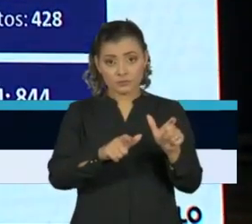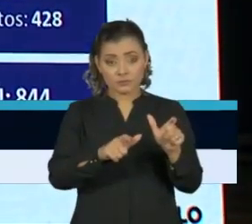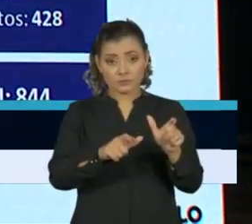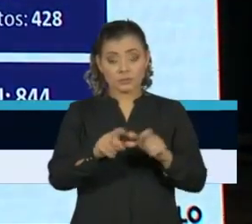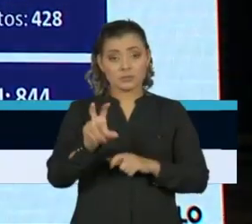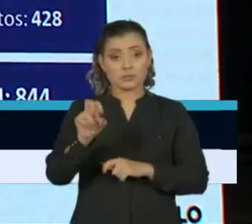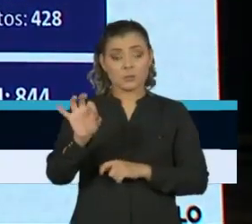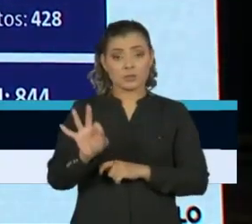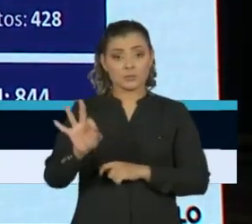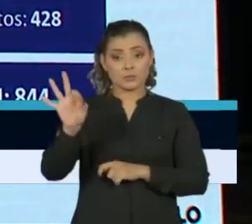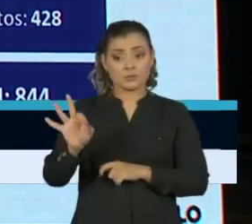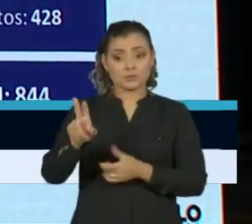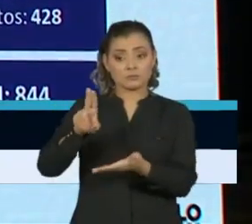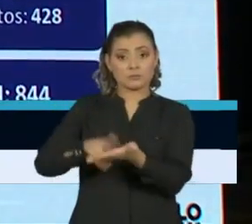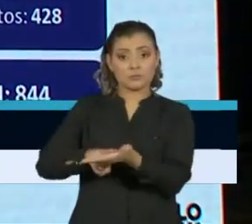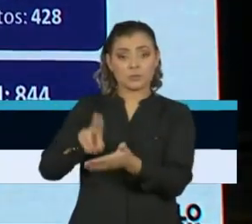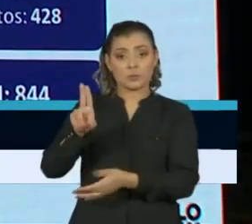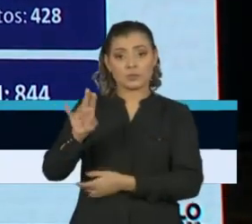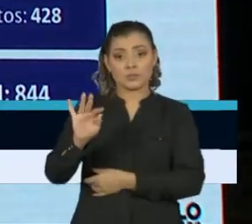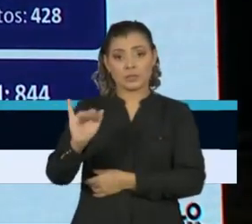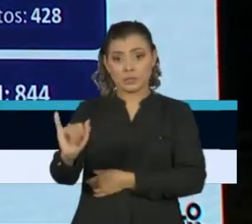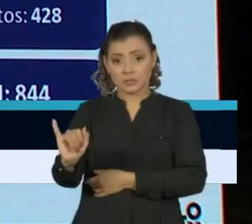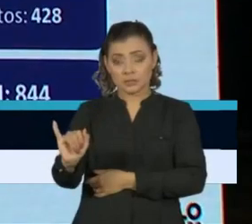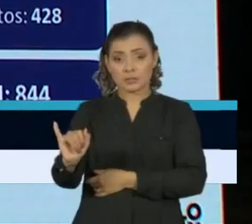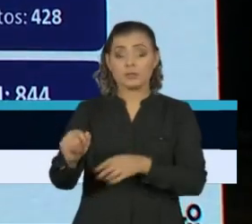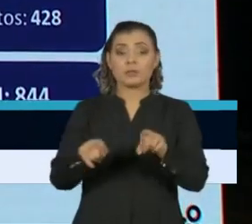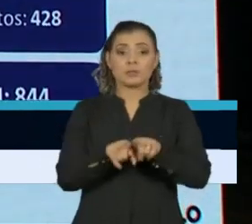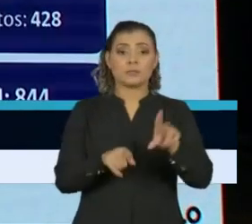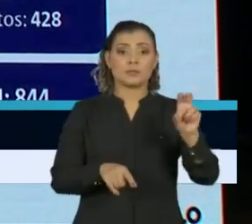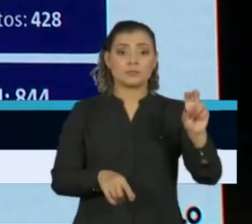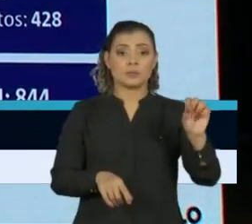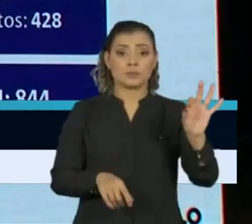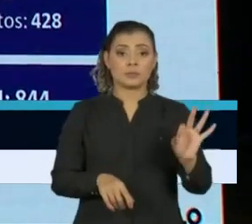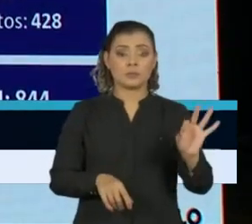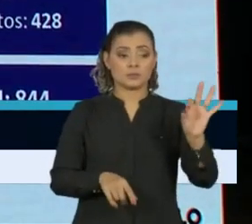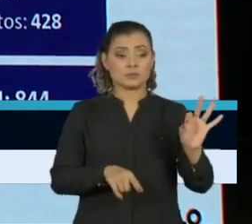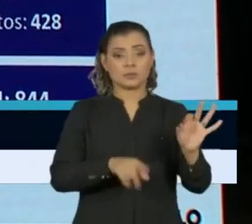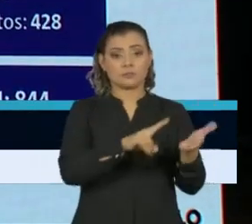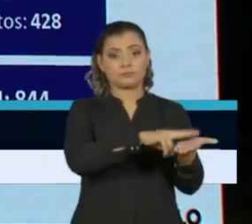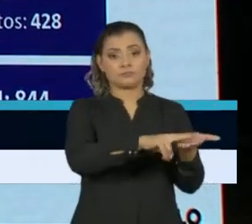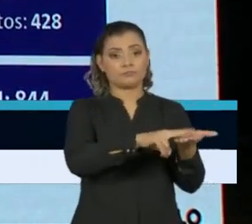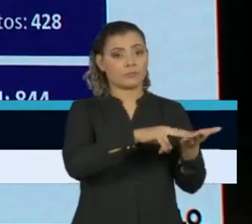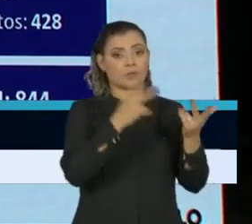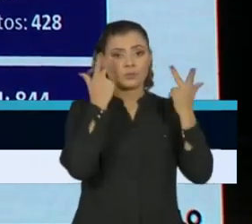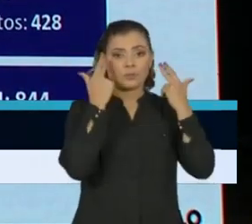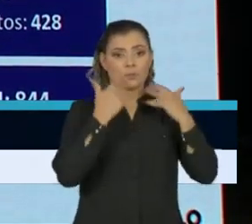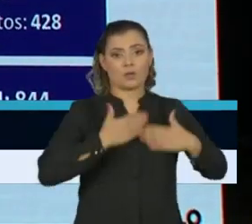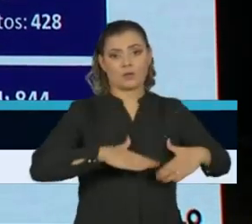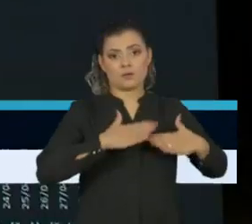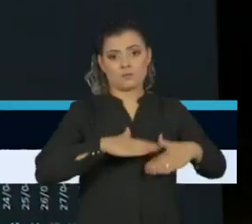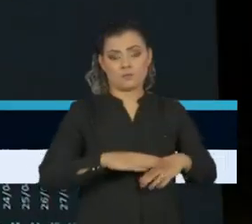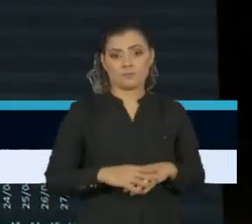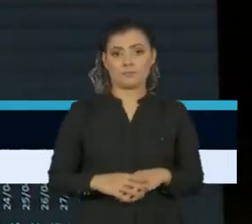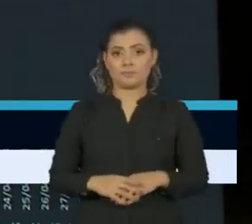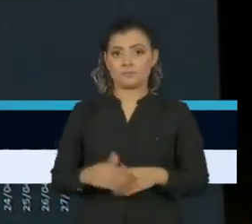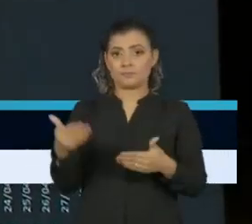metade em regime de terapia intensiva e metade em regime de enfermaria. Próximo